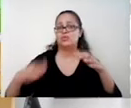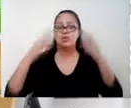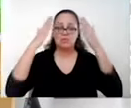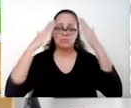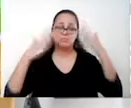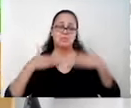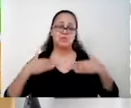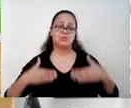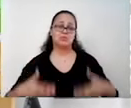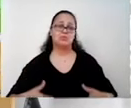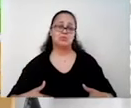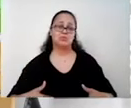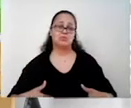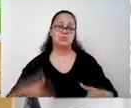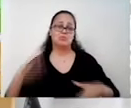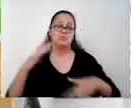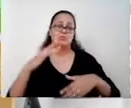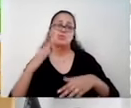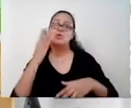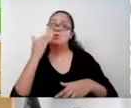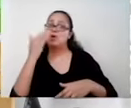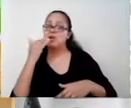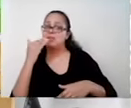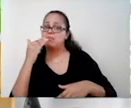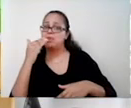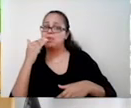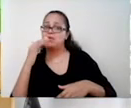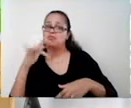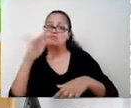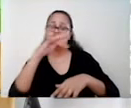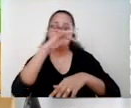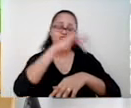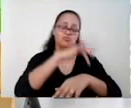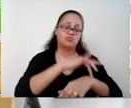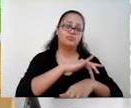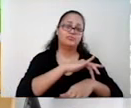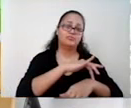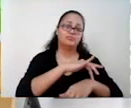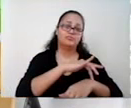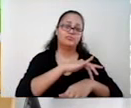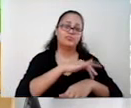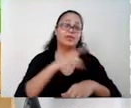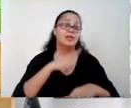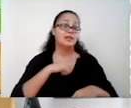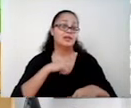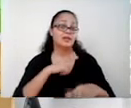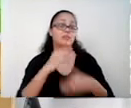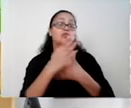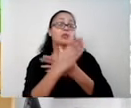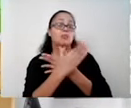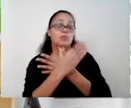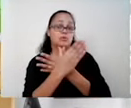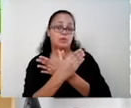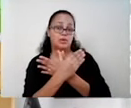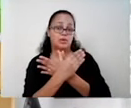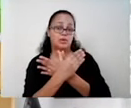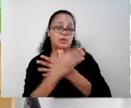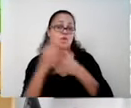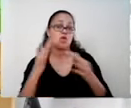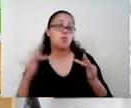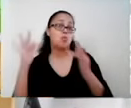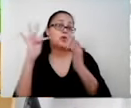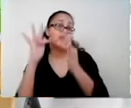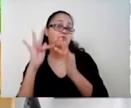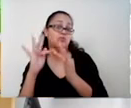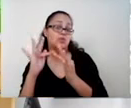gente, pousando em alimentos, até mesmo na água, contaminando-os. Nós temos uma borboleta, uma função ecológica muito importante